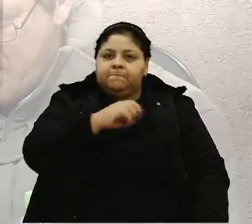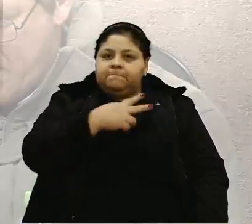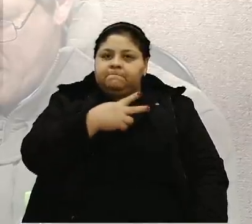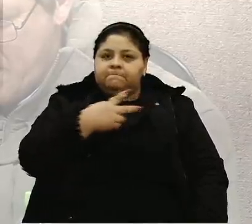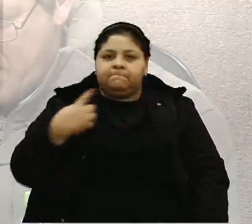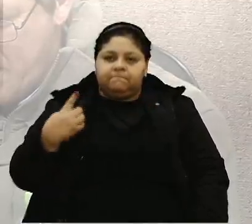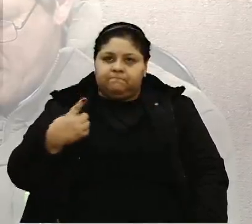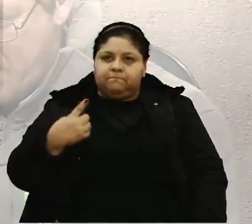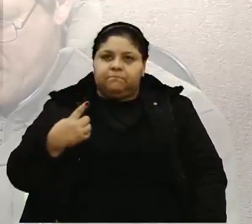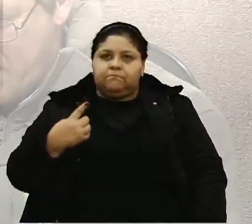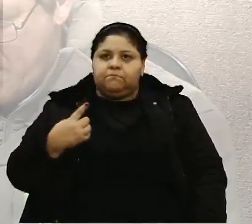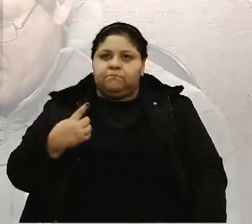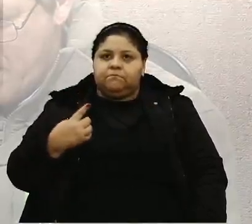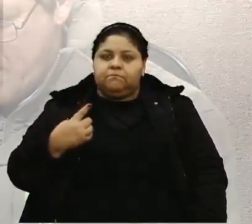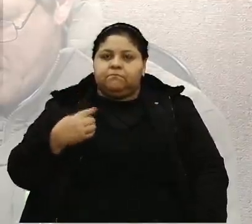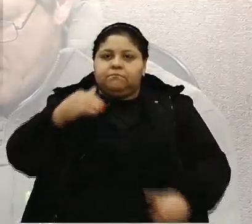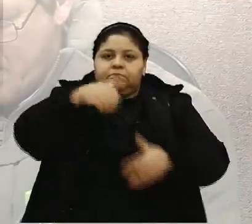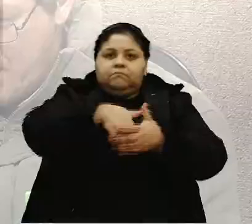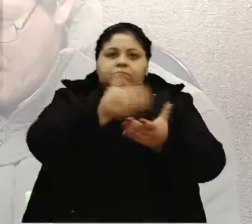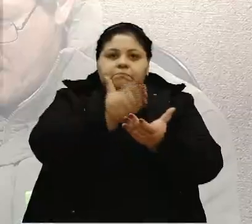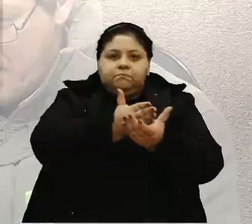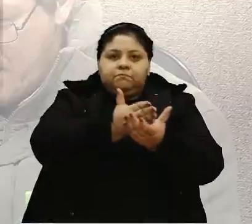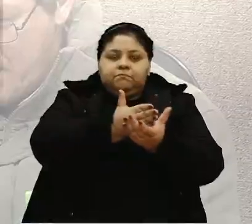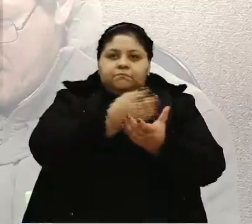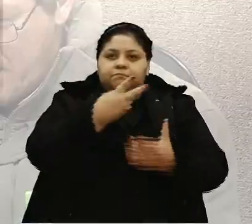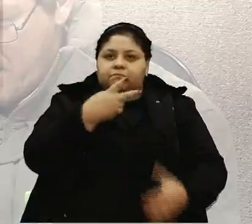54/2021, contido no processo